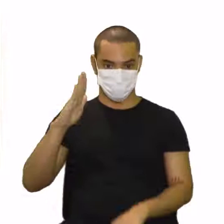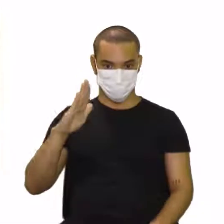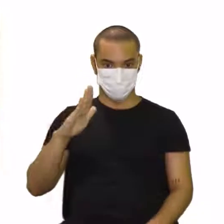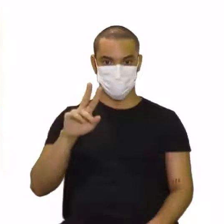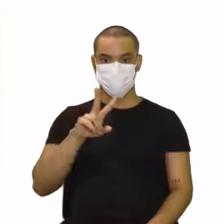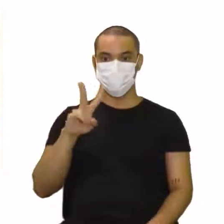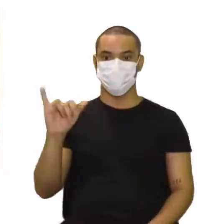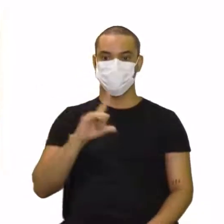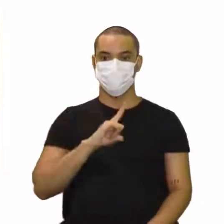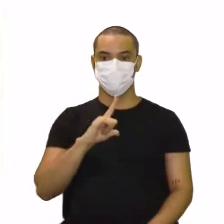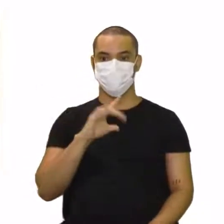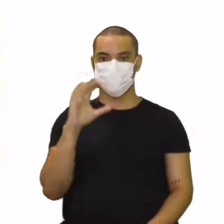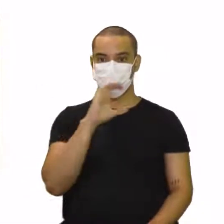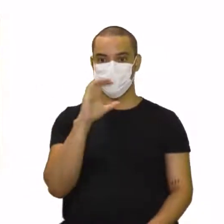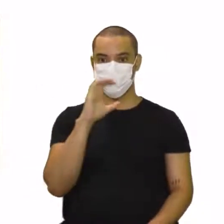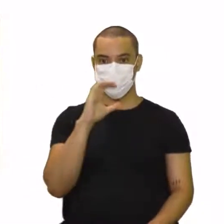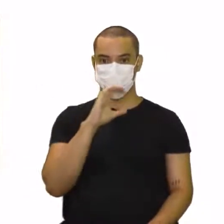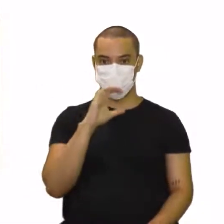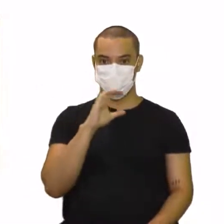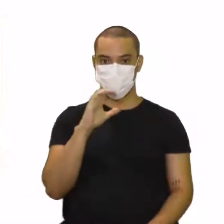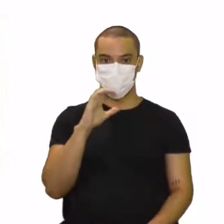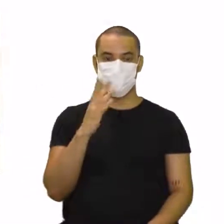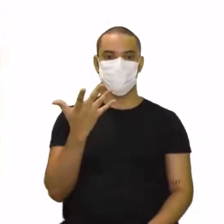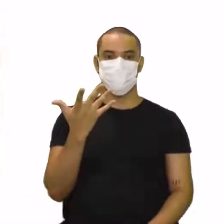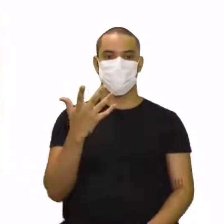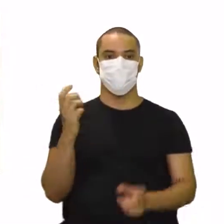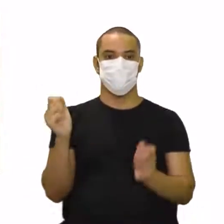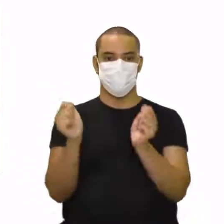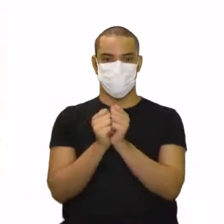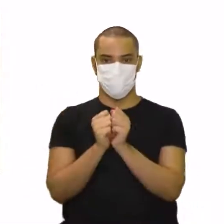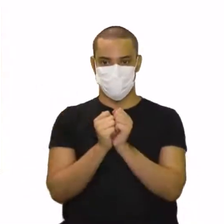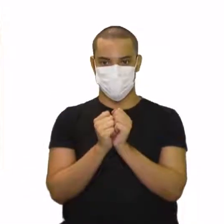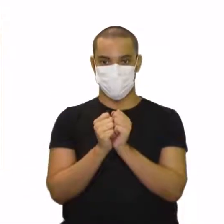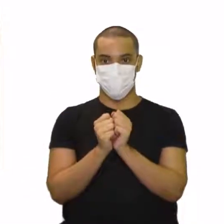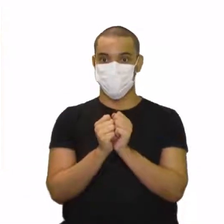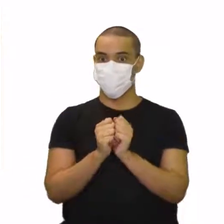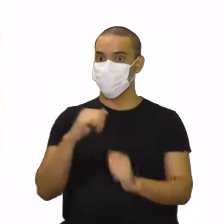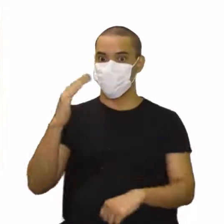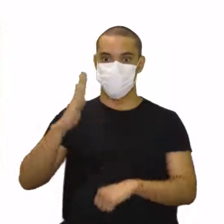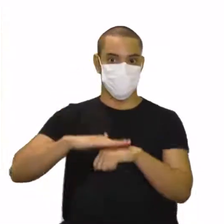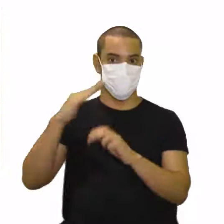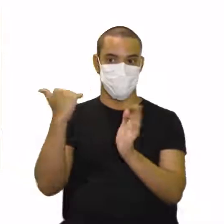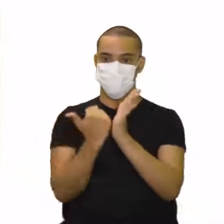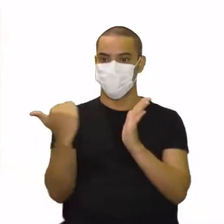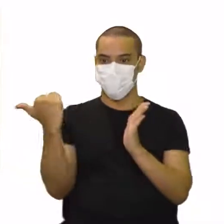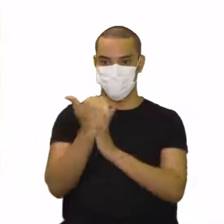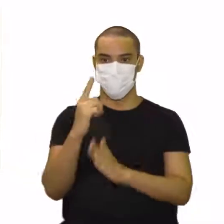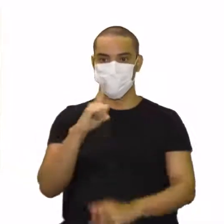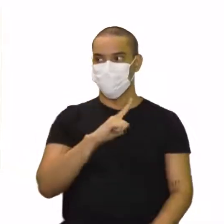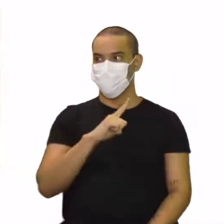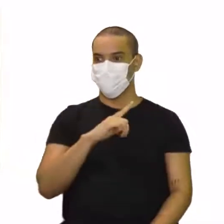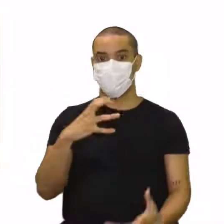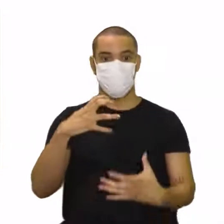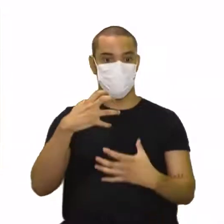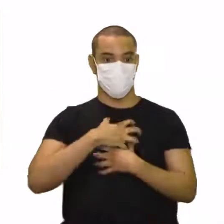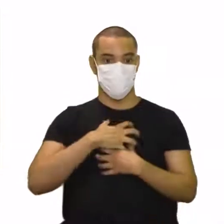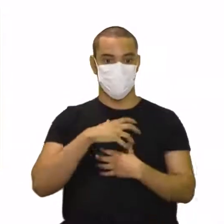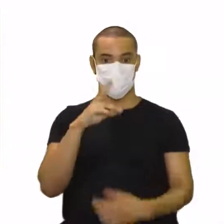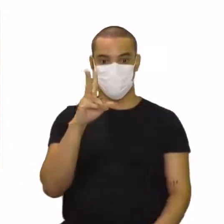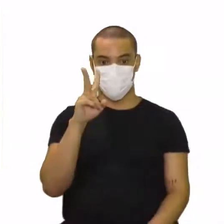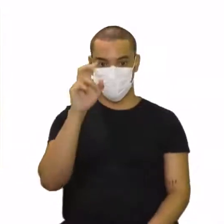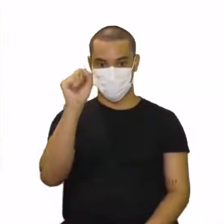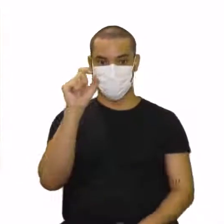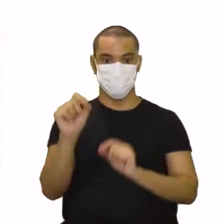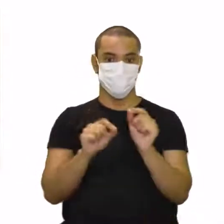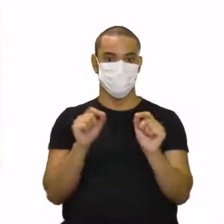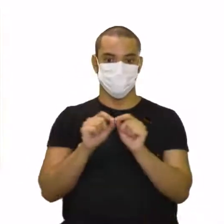vai pegar uma velocidade tão grande, ele vai acelerar tanto, que ele vai dar um impacto muito forte. E o que, que ele